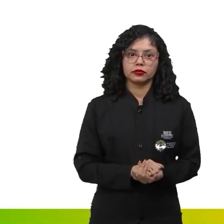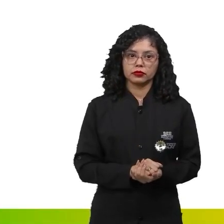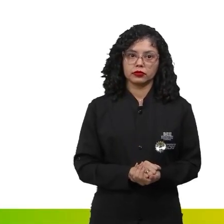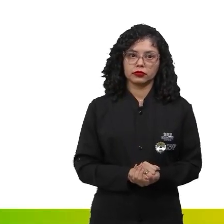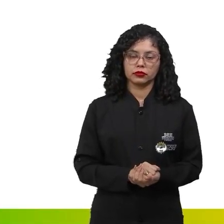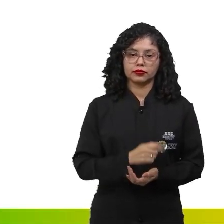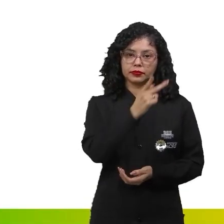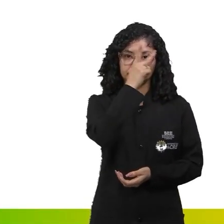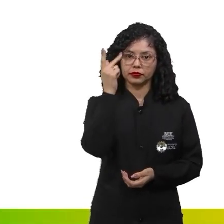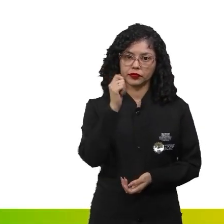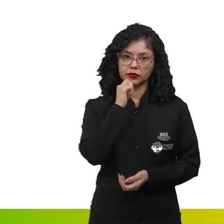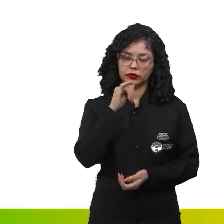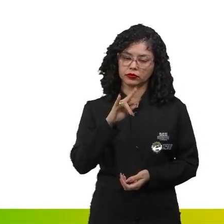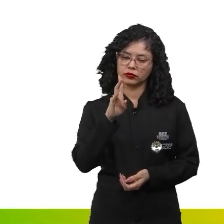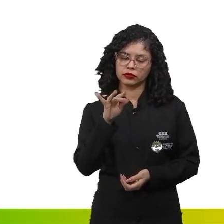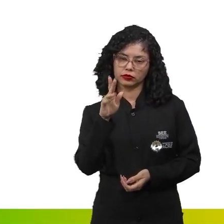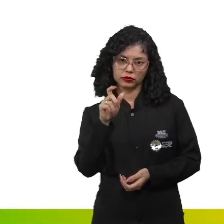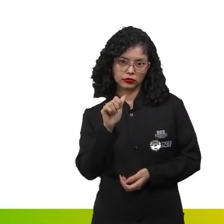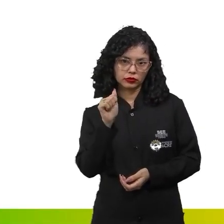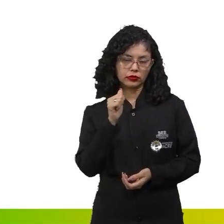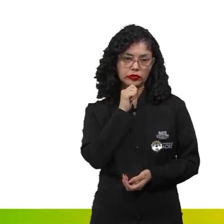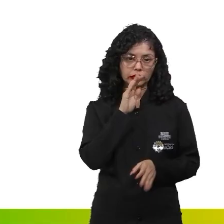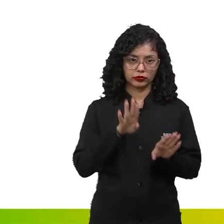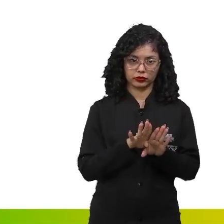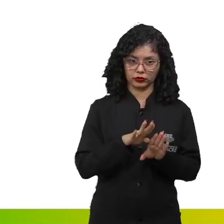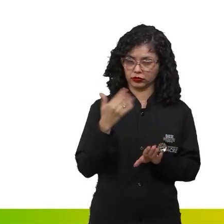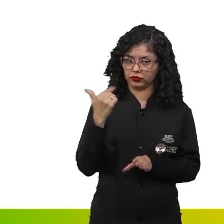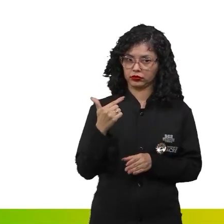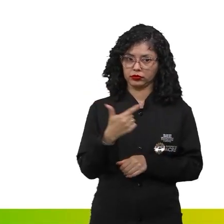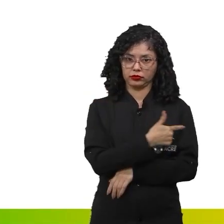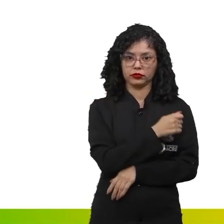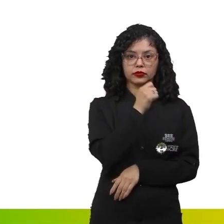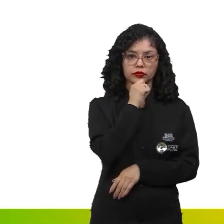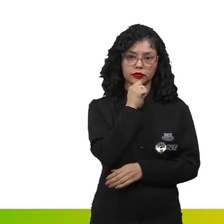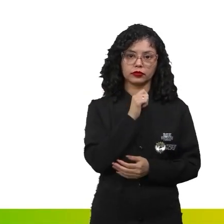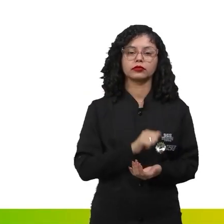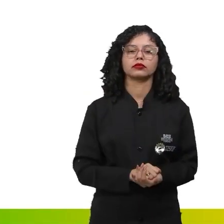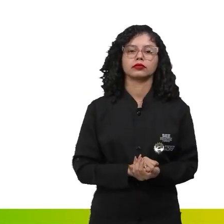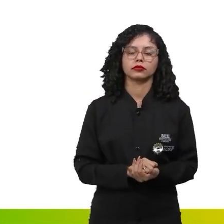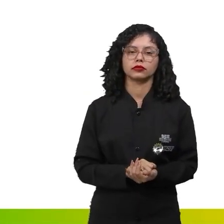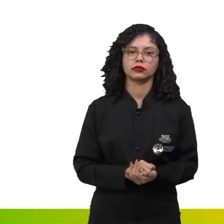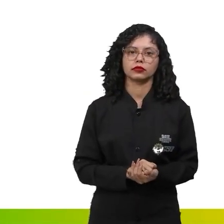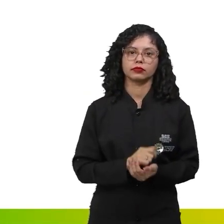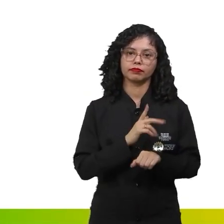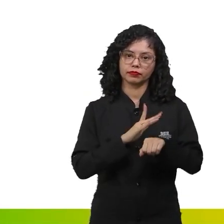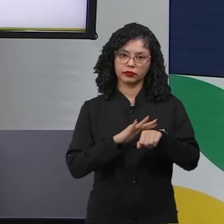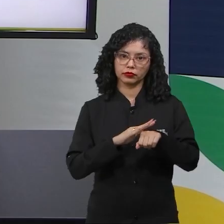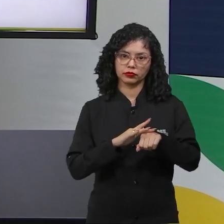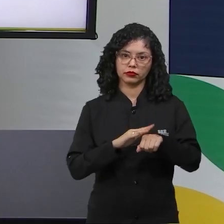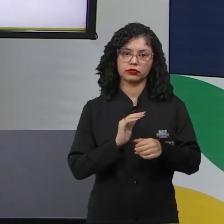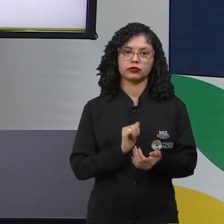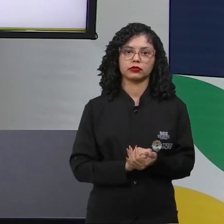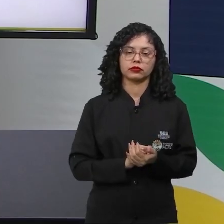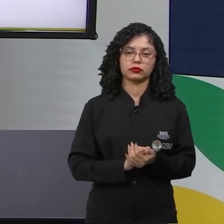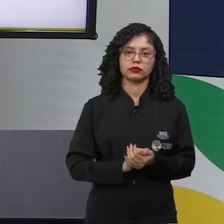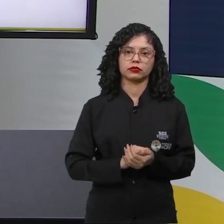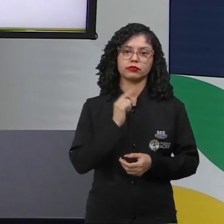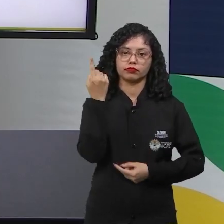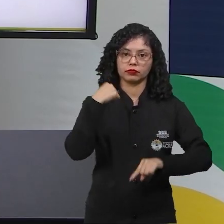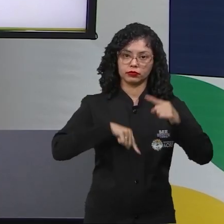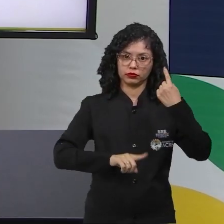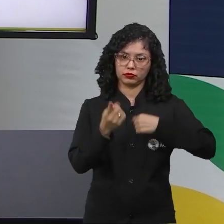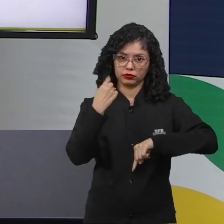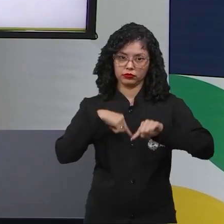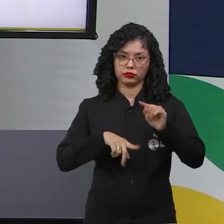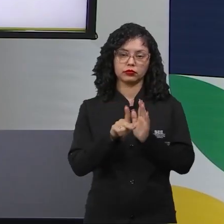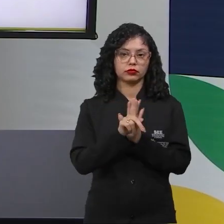as pessoas imunizadas, elas não são infectadas, ou seja, a doença ela não circula entre